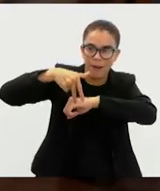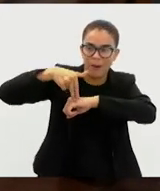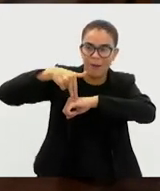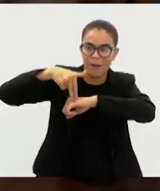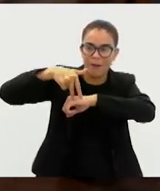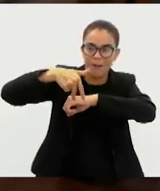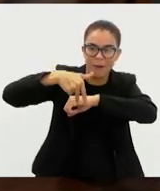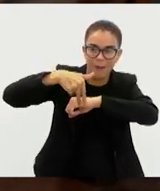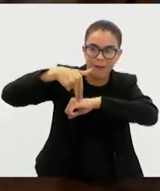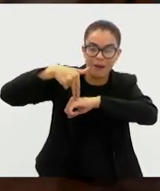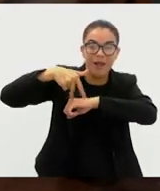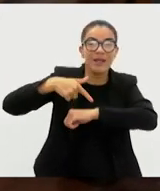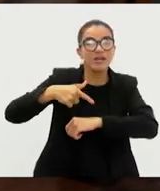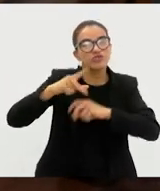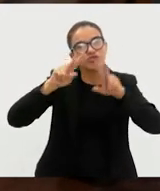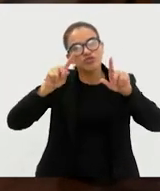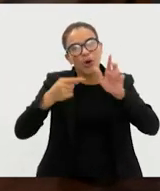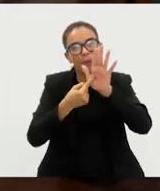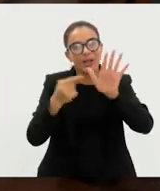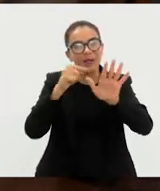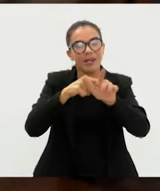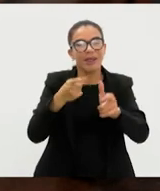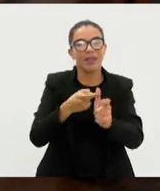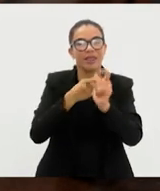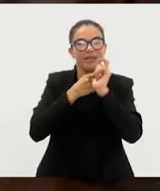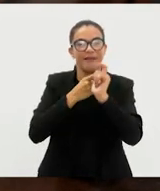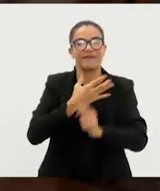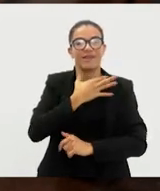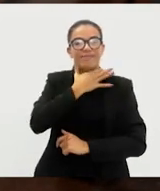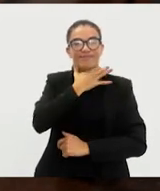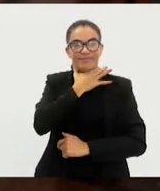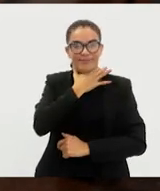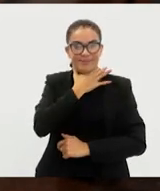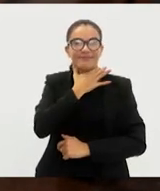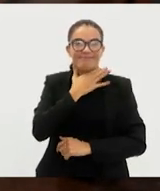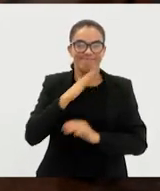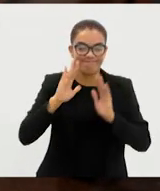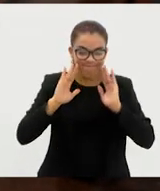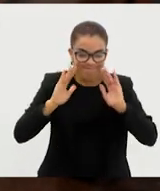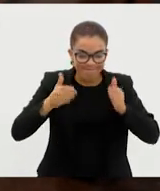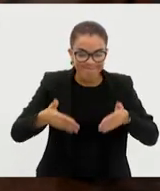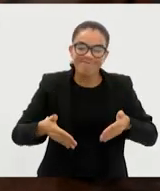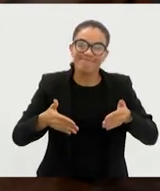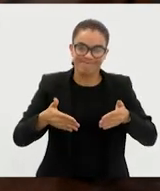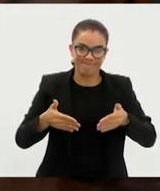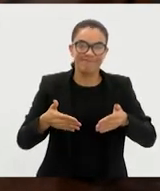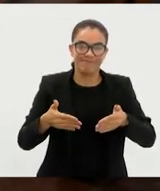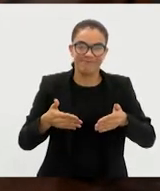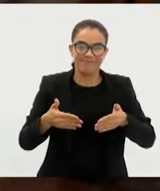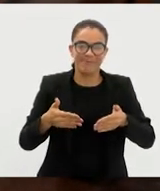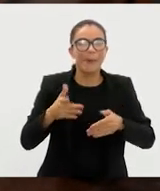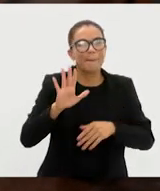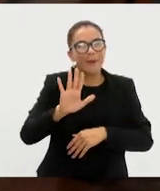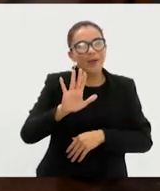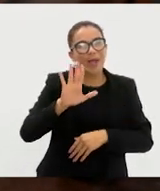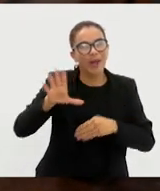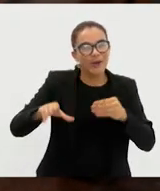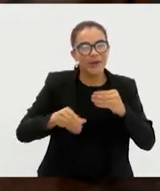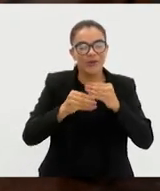da dívida é a questão central. Mas eu queria fazer um outro comentário.